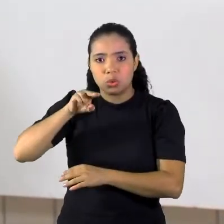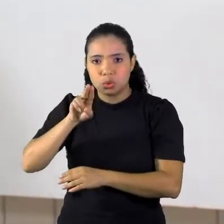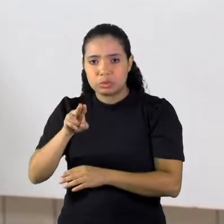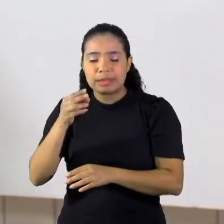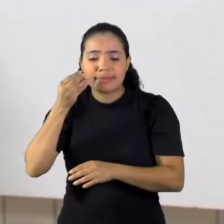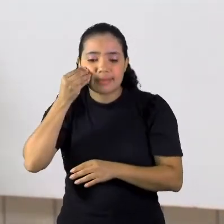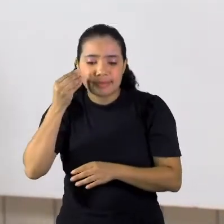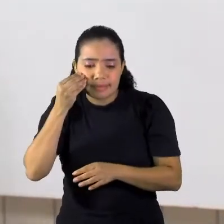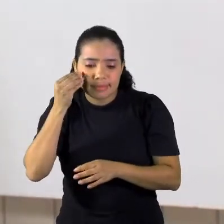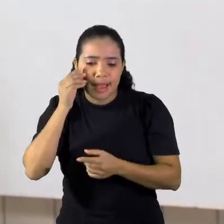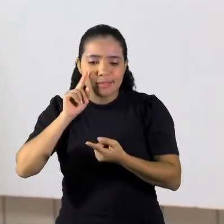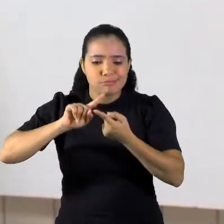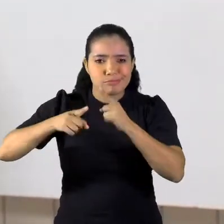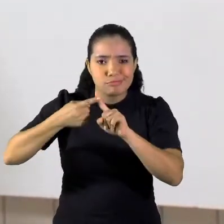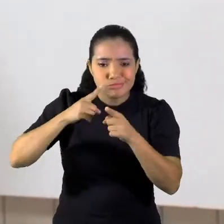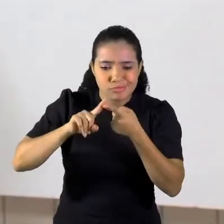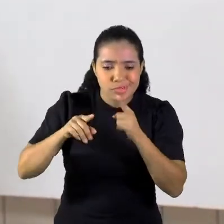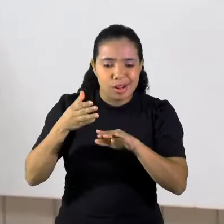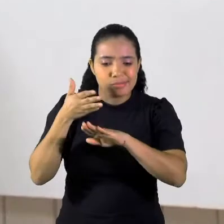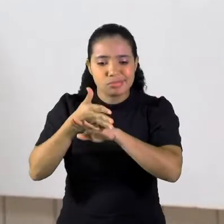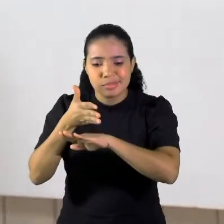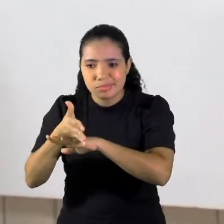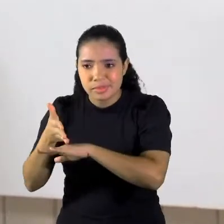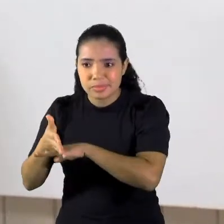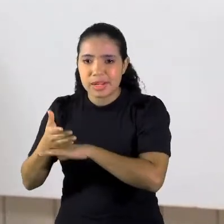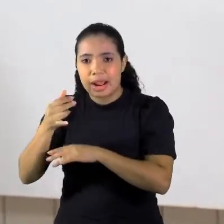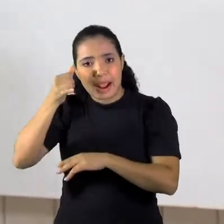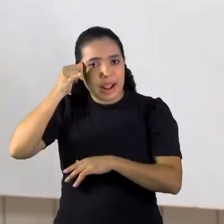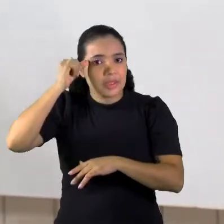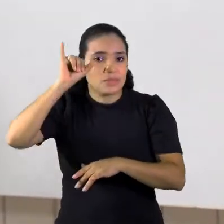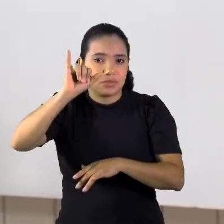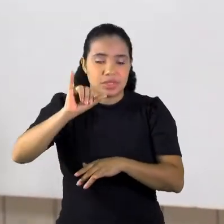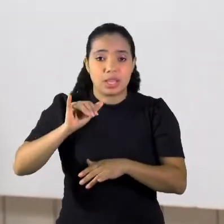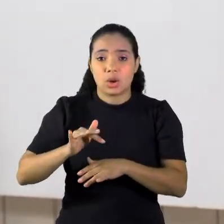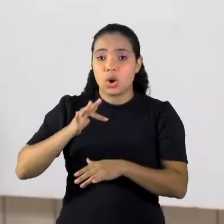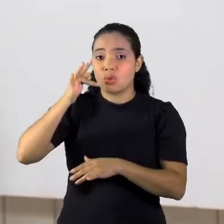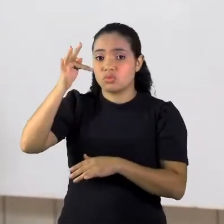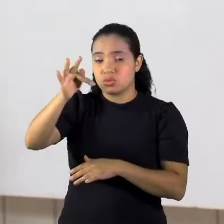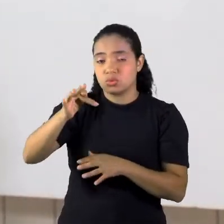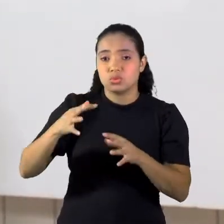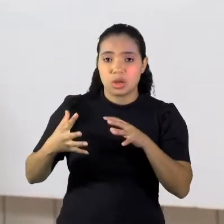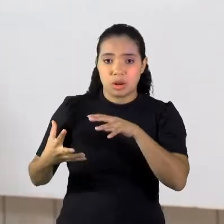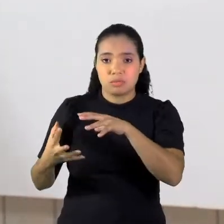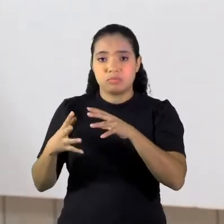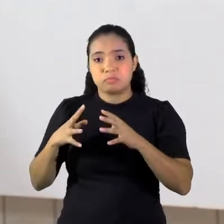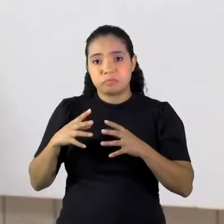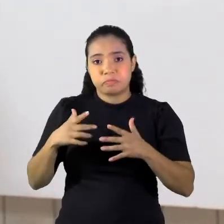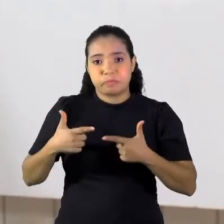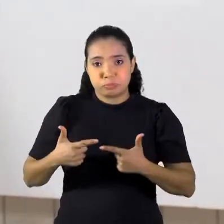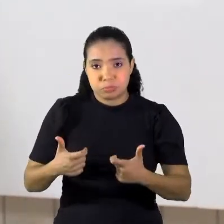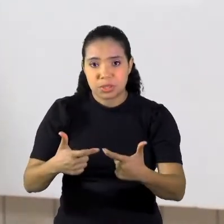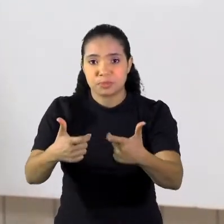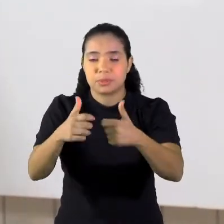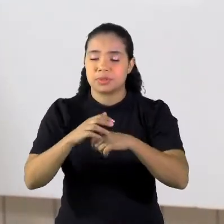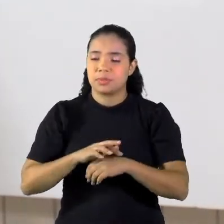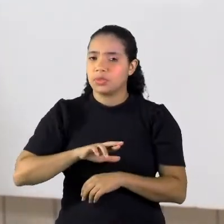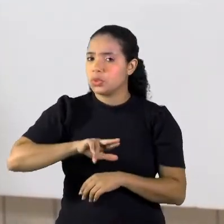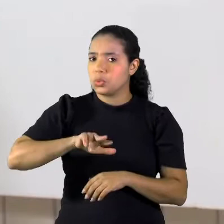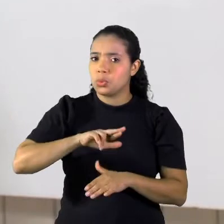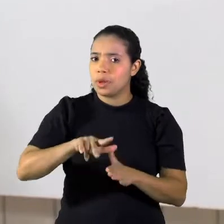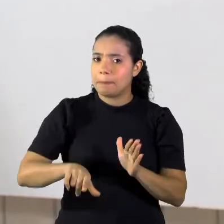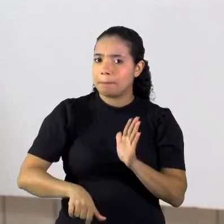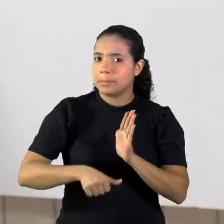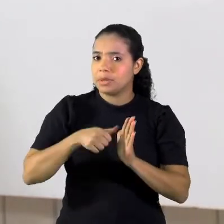negociasse, interferisse para evitar futuras guerras. Essa não foi a primeira vez.